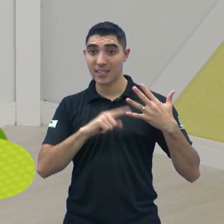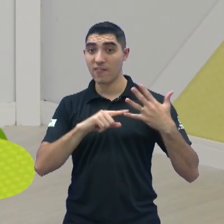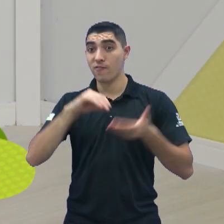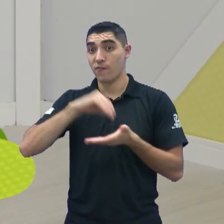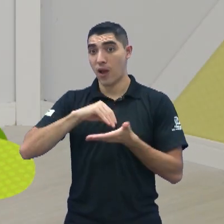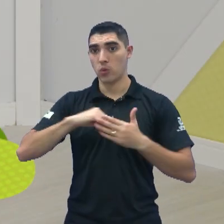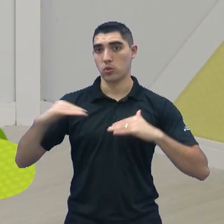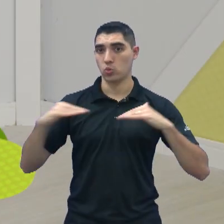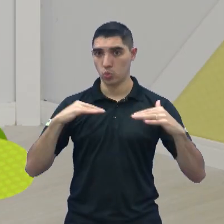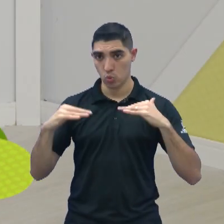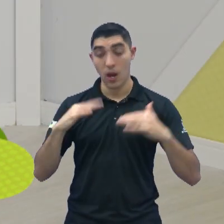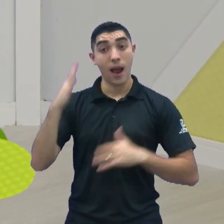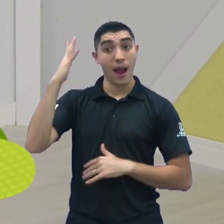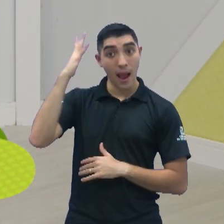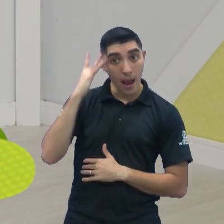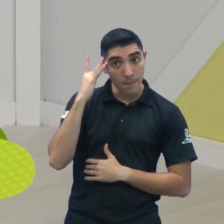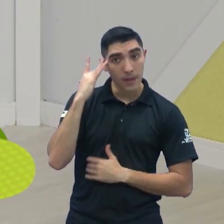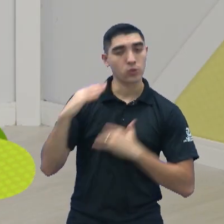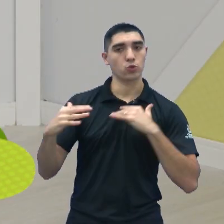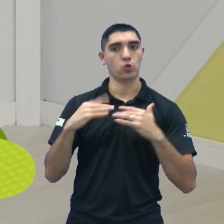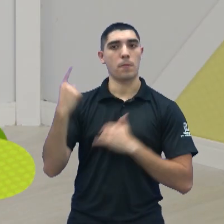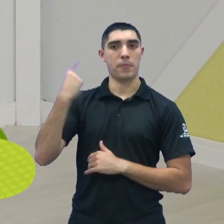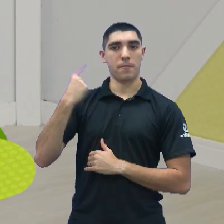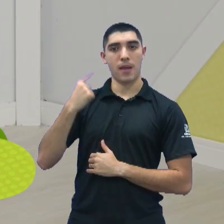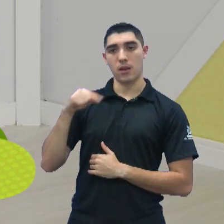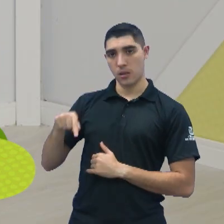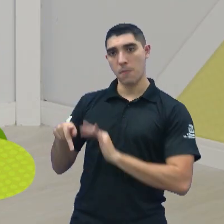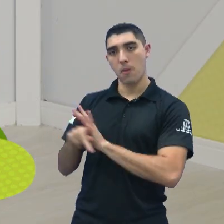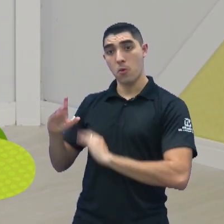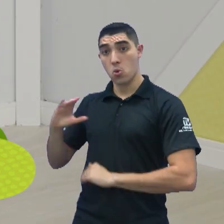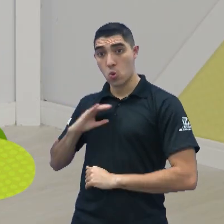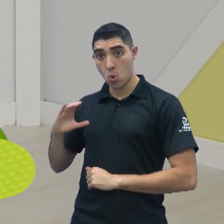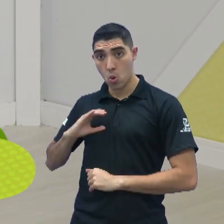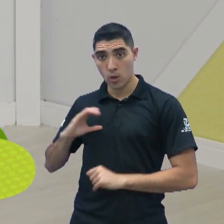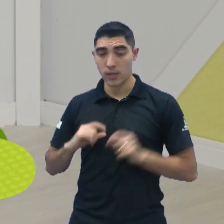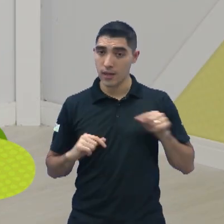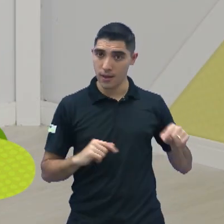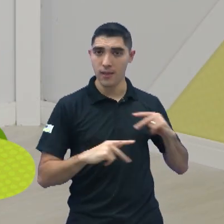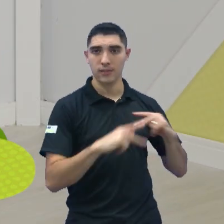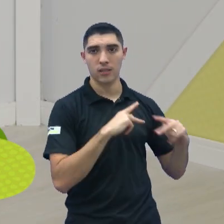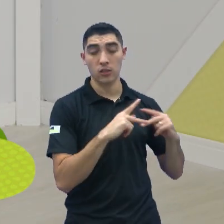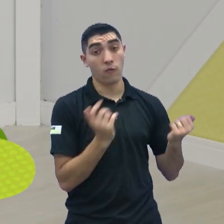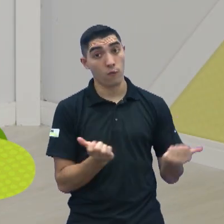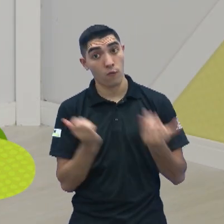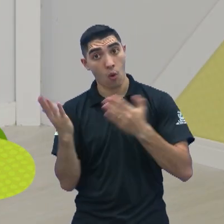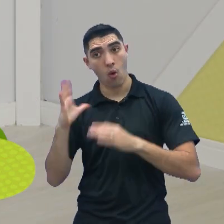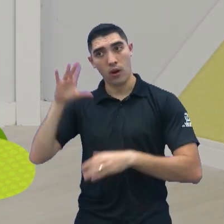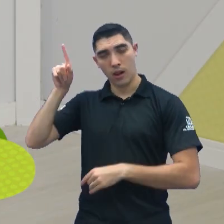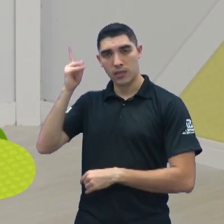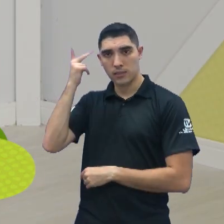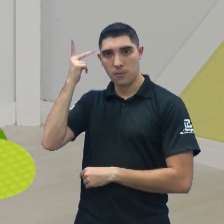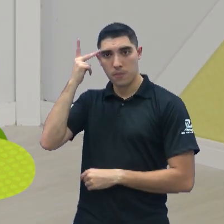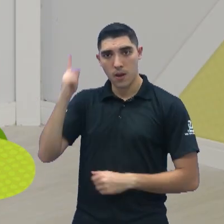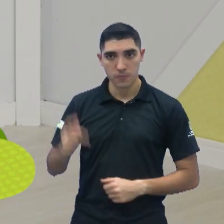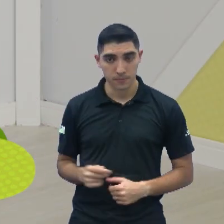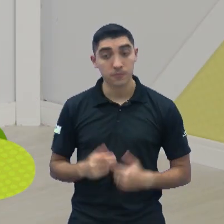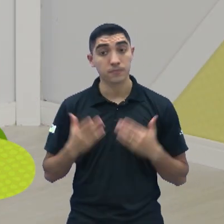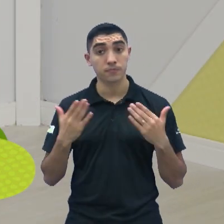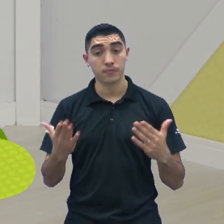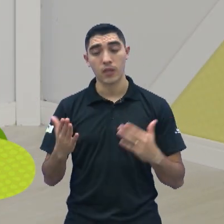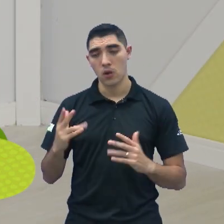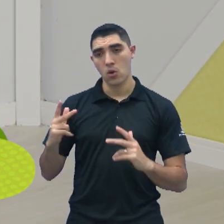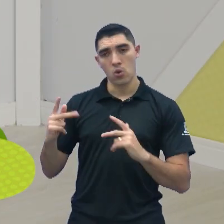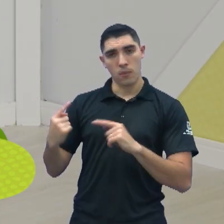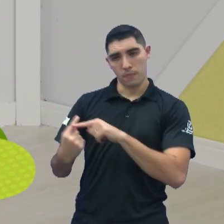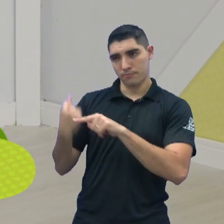jogar justamente amanhã contra o São José, jogo marcado para as 20 horas no ginásio Vlamir Marques. O São José perdeu para Franca na fase de